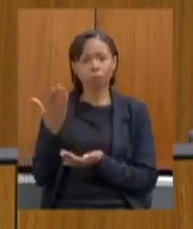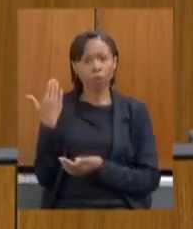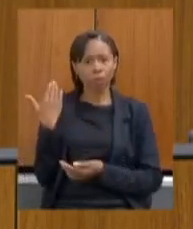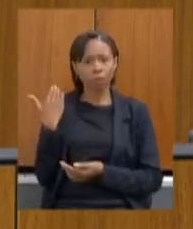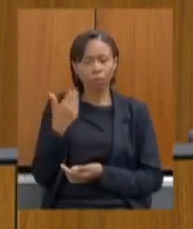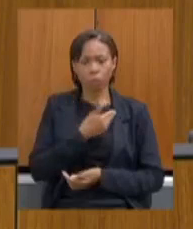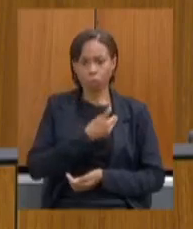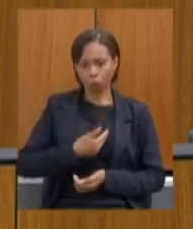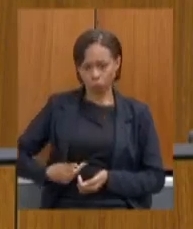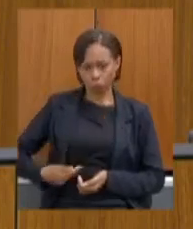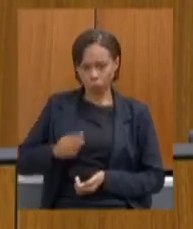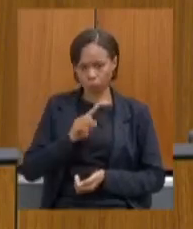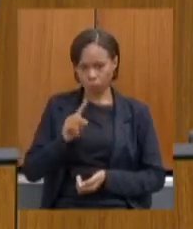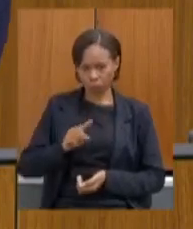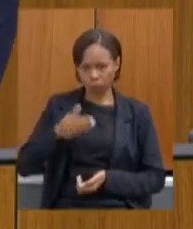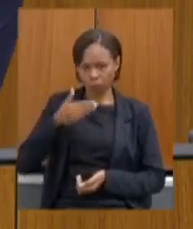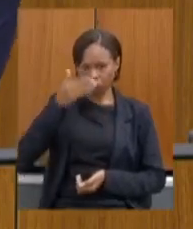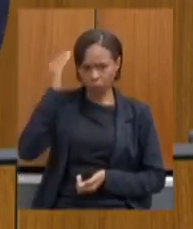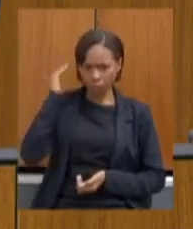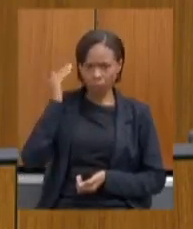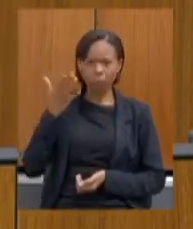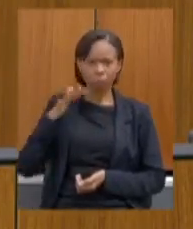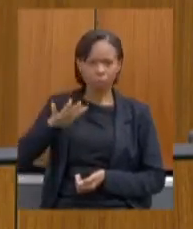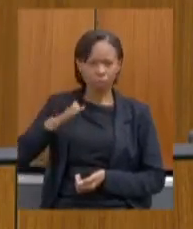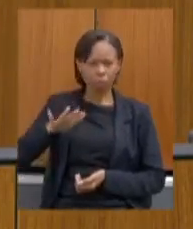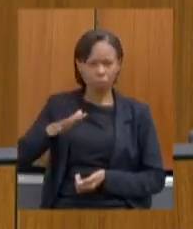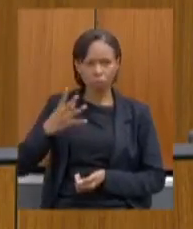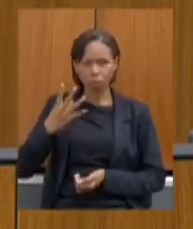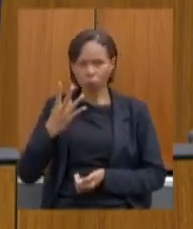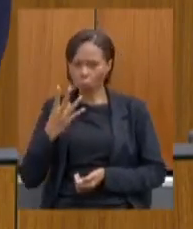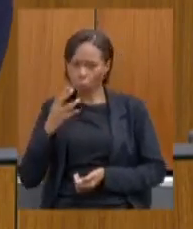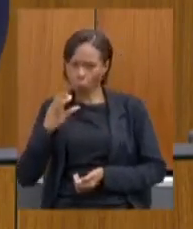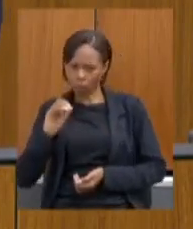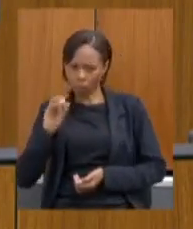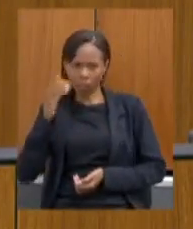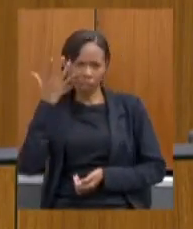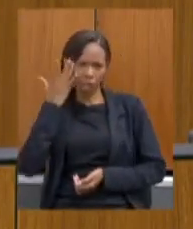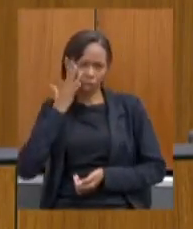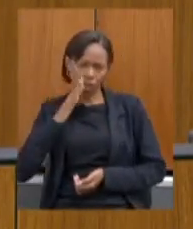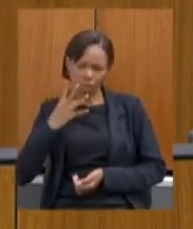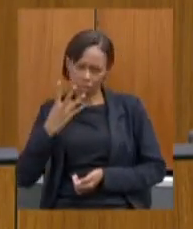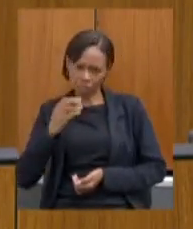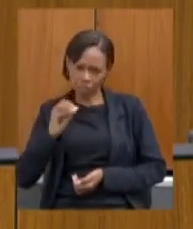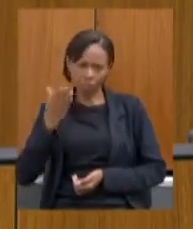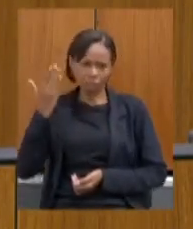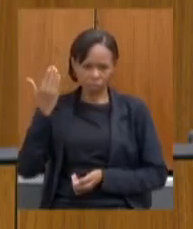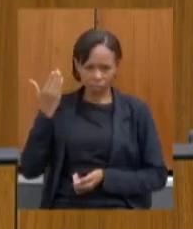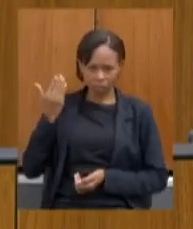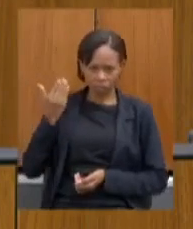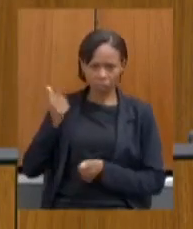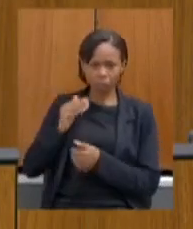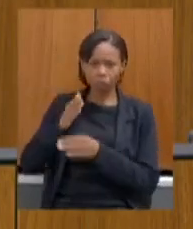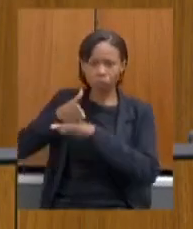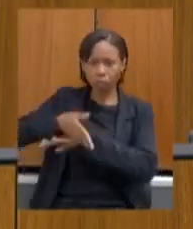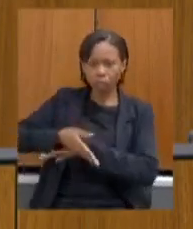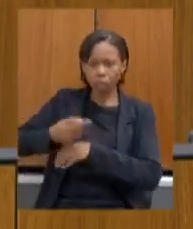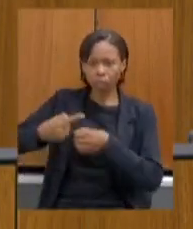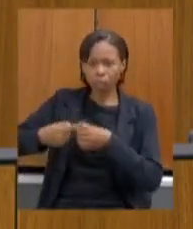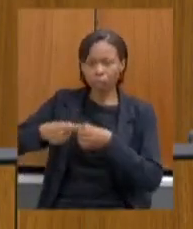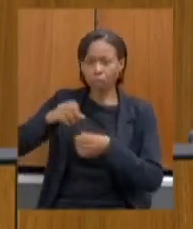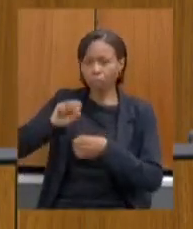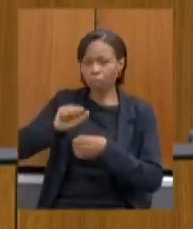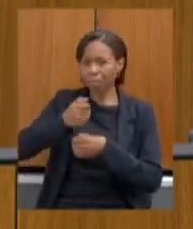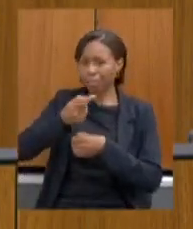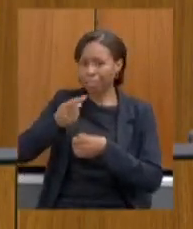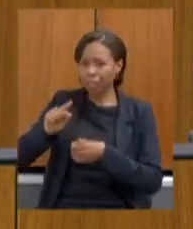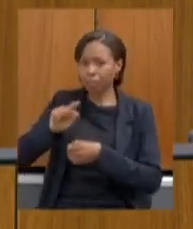aproximadamente, em uns 40 dias, esteve em São Sebastião do Paraíso, acompanhado de vossa excelência e acompanhado também do secretário de